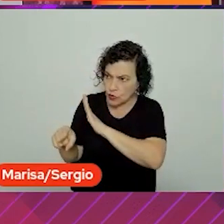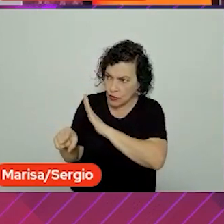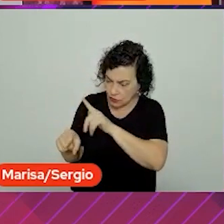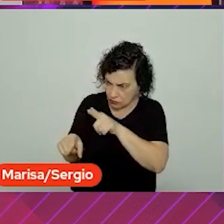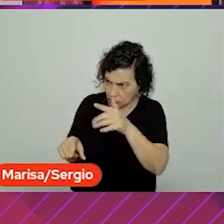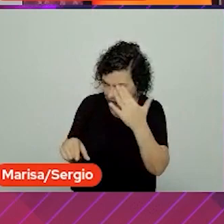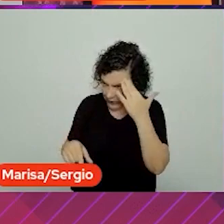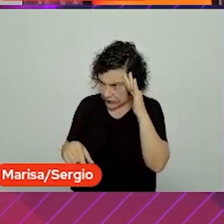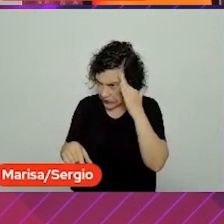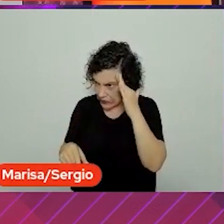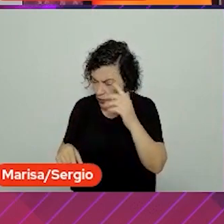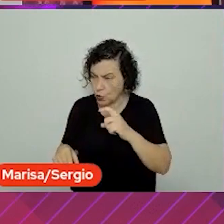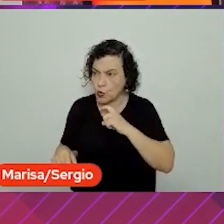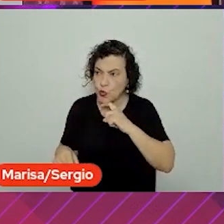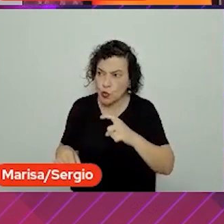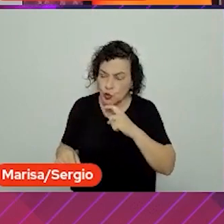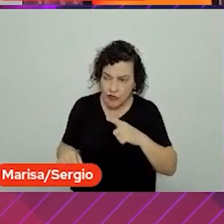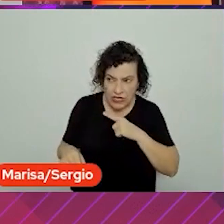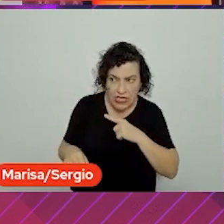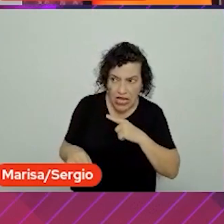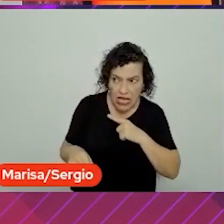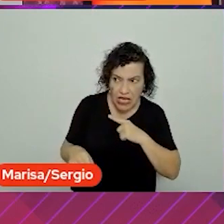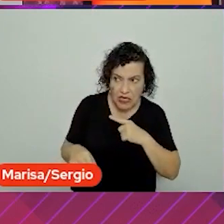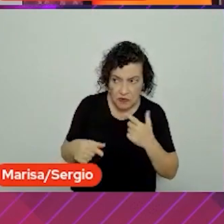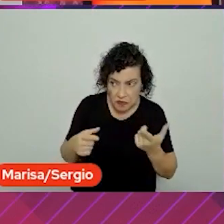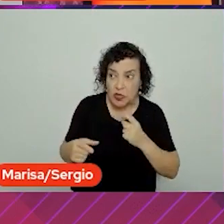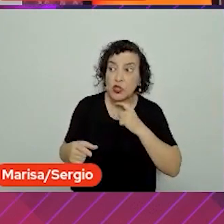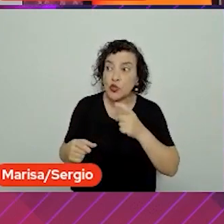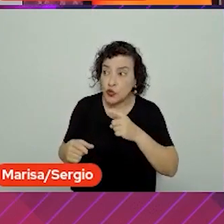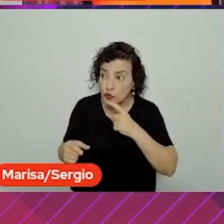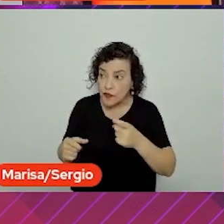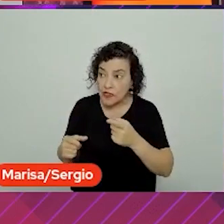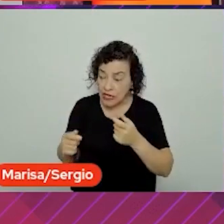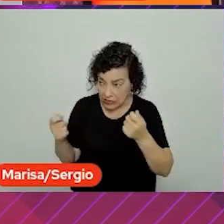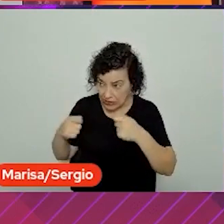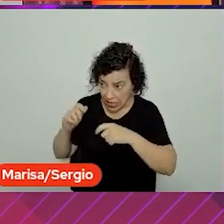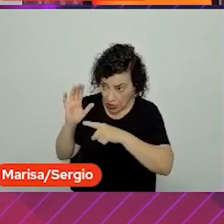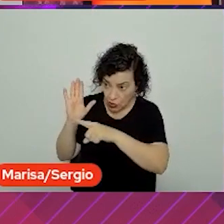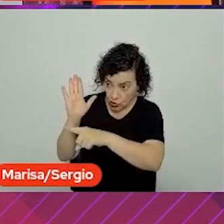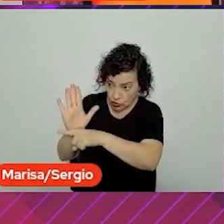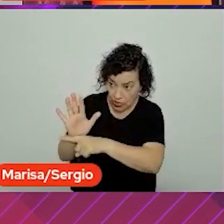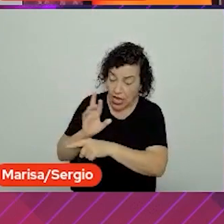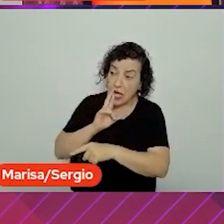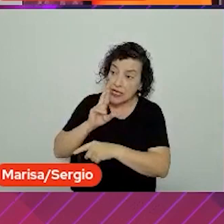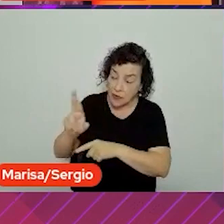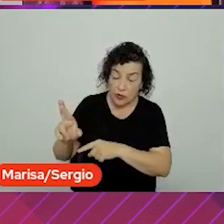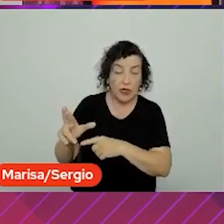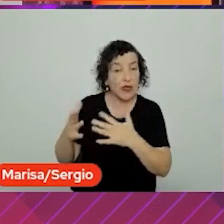com alguma dúvida, se você consegue ajudar, se você consegue esclarecer algum ponto necessário.